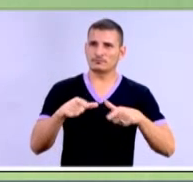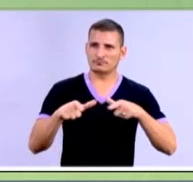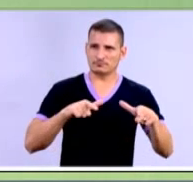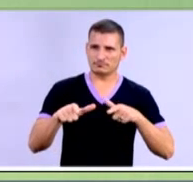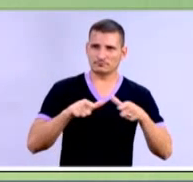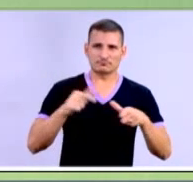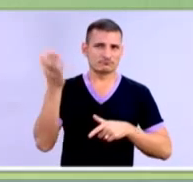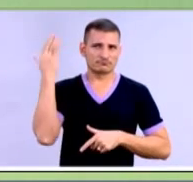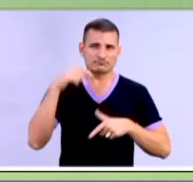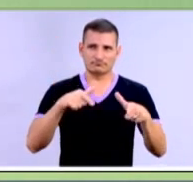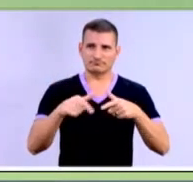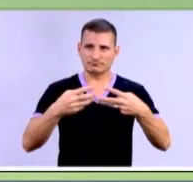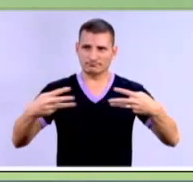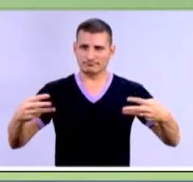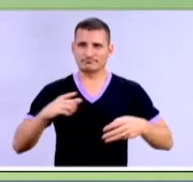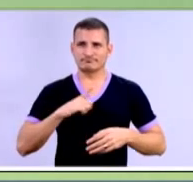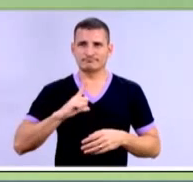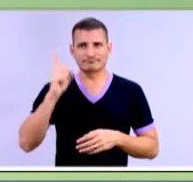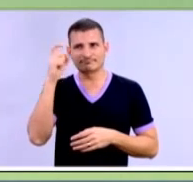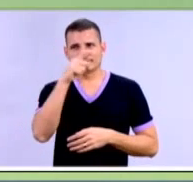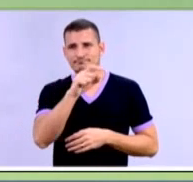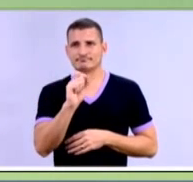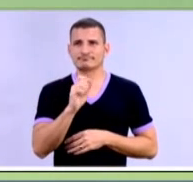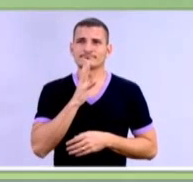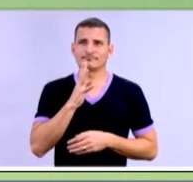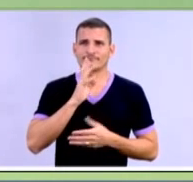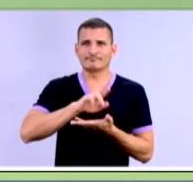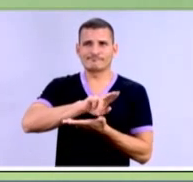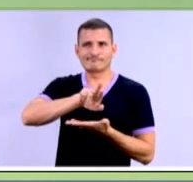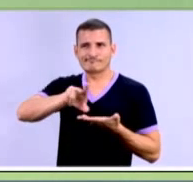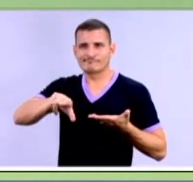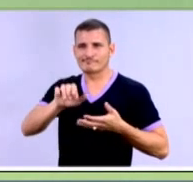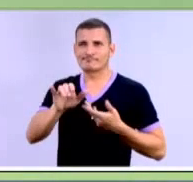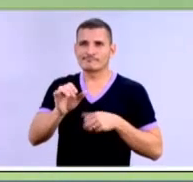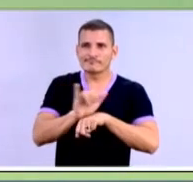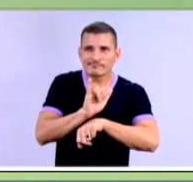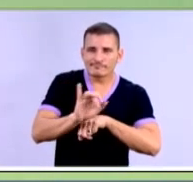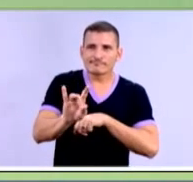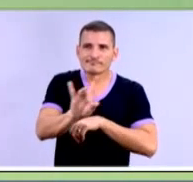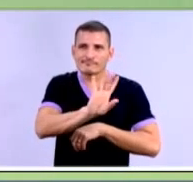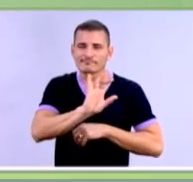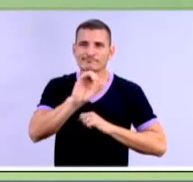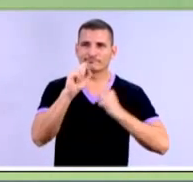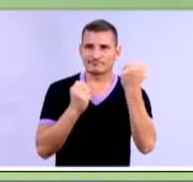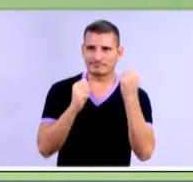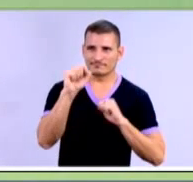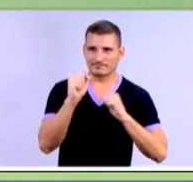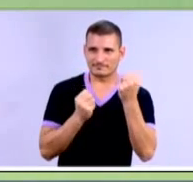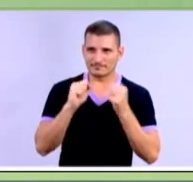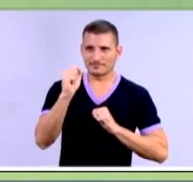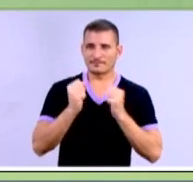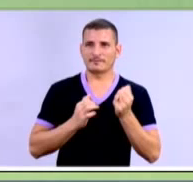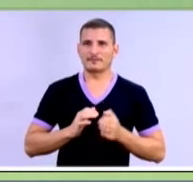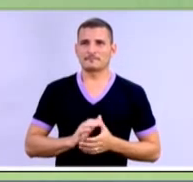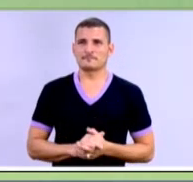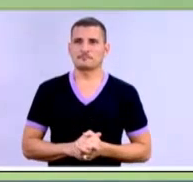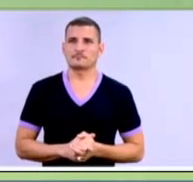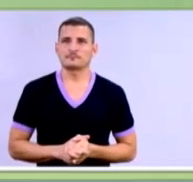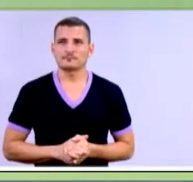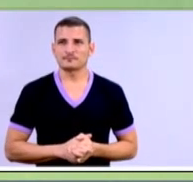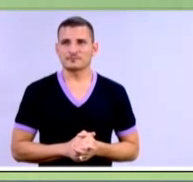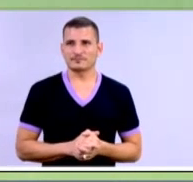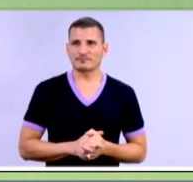o cabeamento tinha uma dificuldade para conhecer as diversas técnicas de cada fabricante. E aí, depois veio